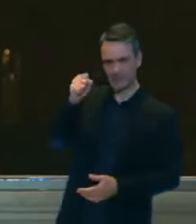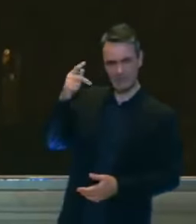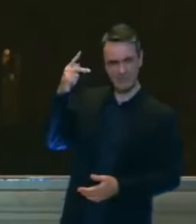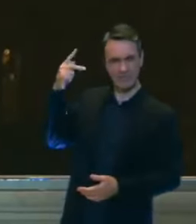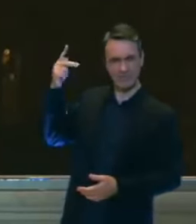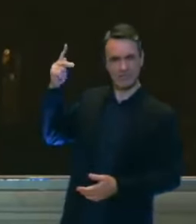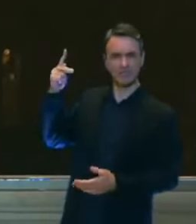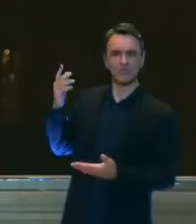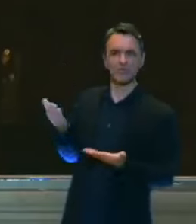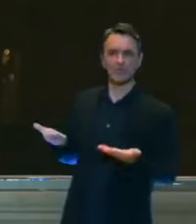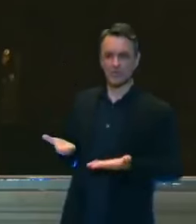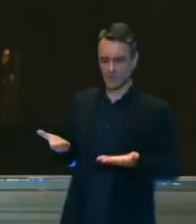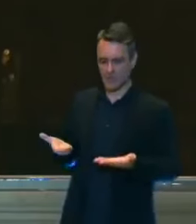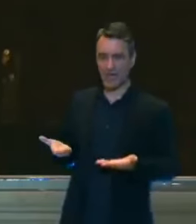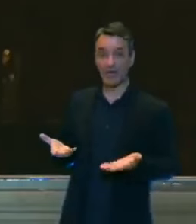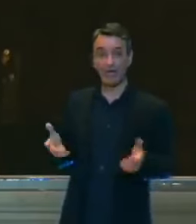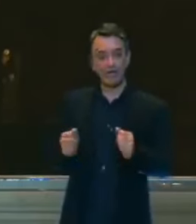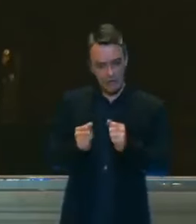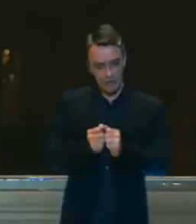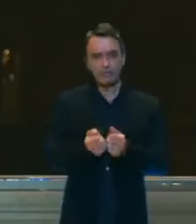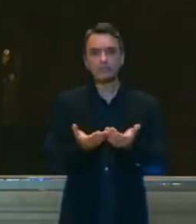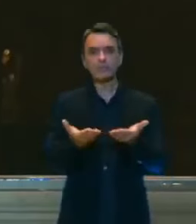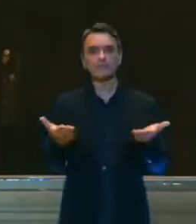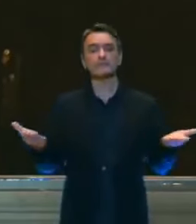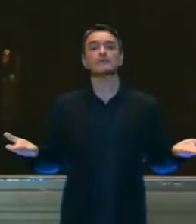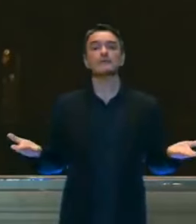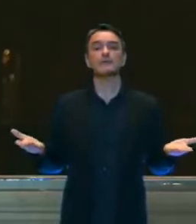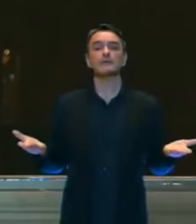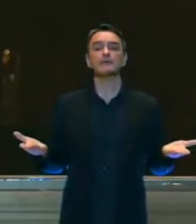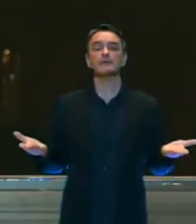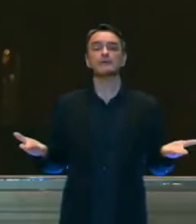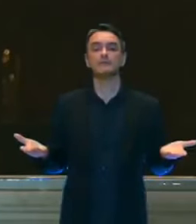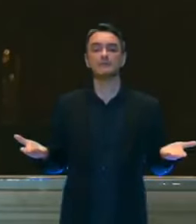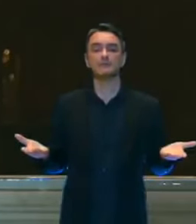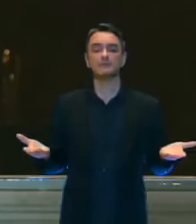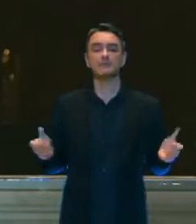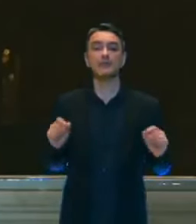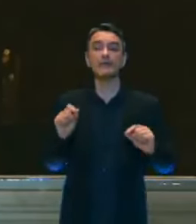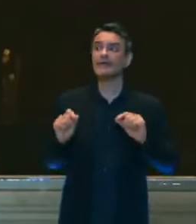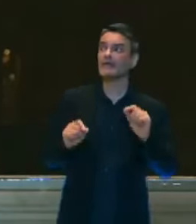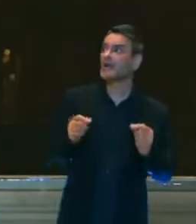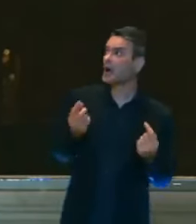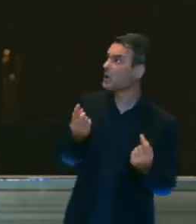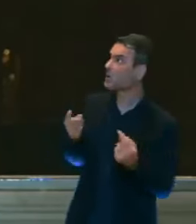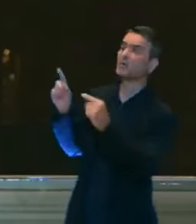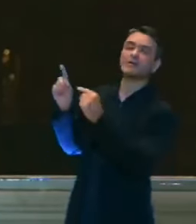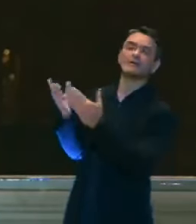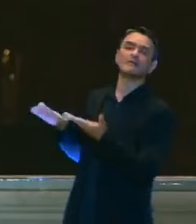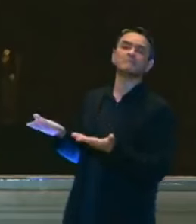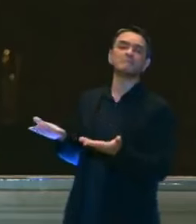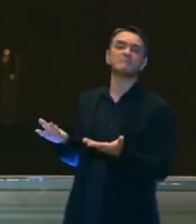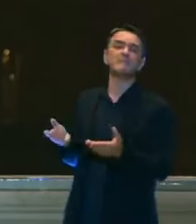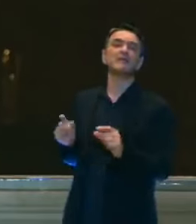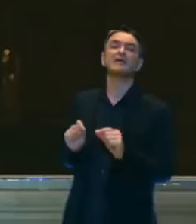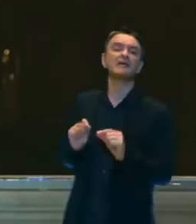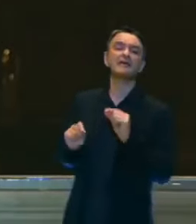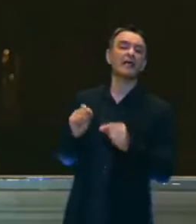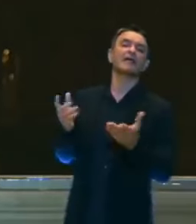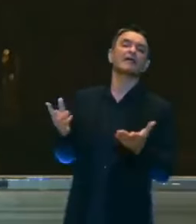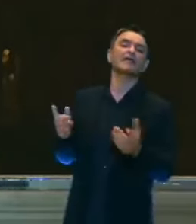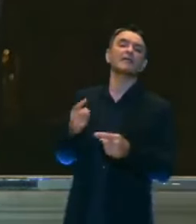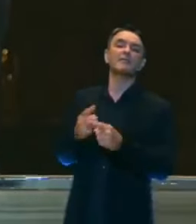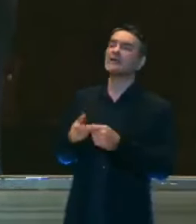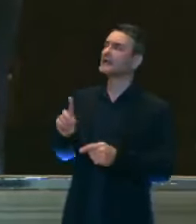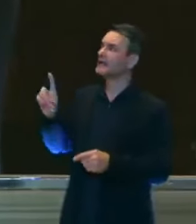destra. Ele é contigo. Quem pode contra o nosso Deus? Se Deus é por nós, quem será contra